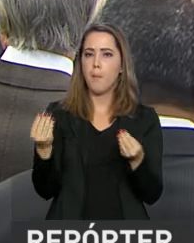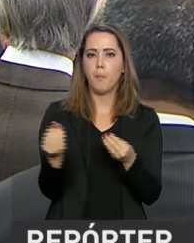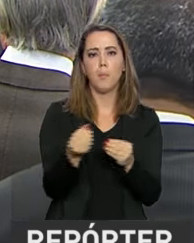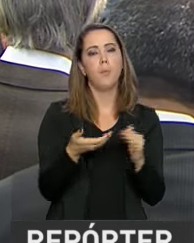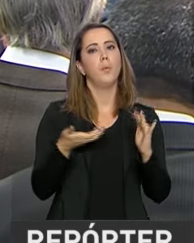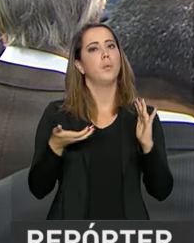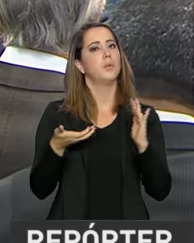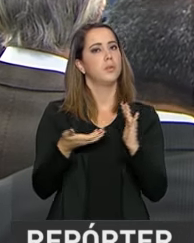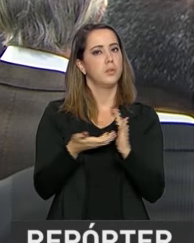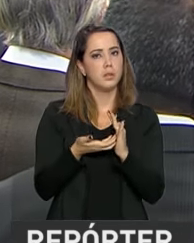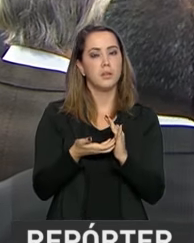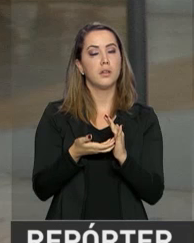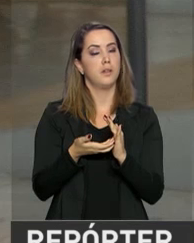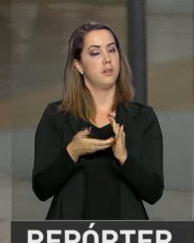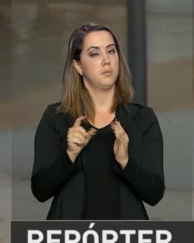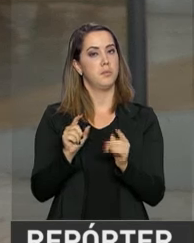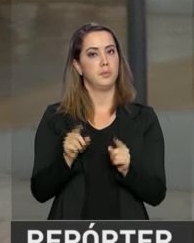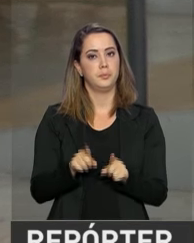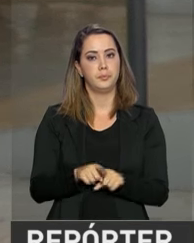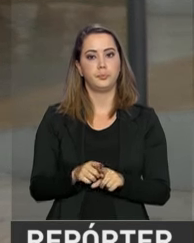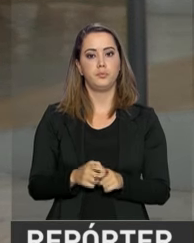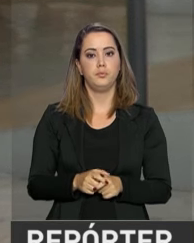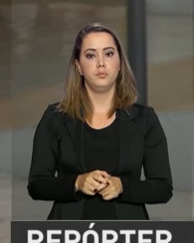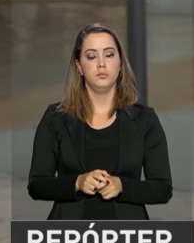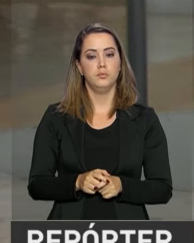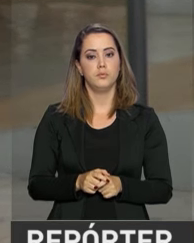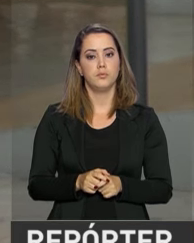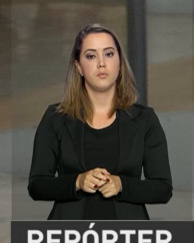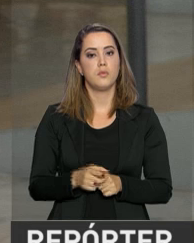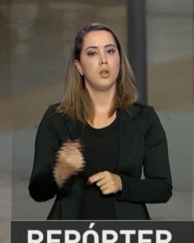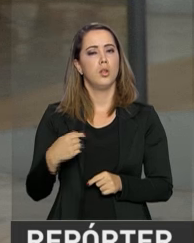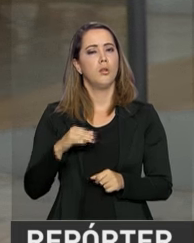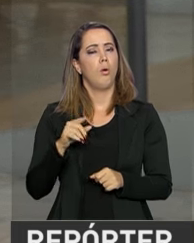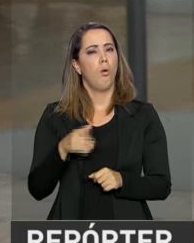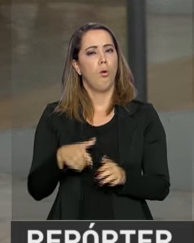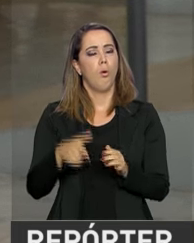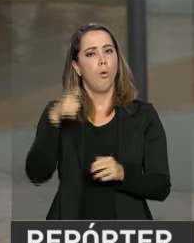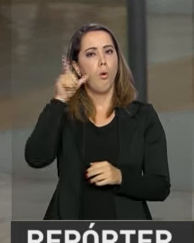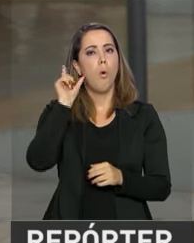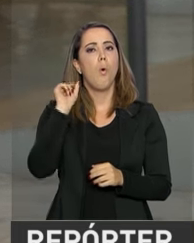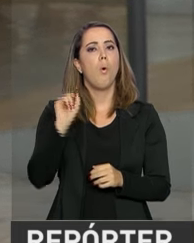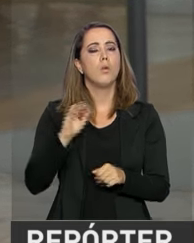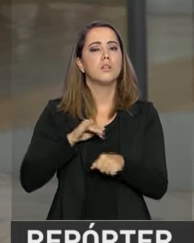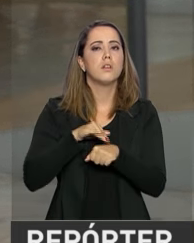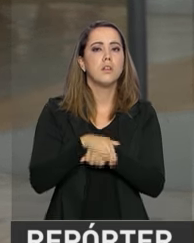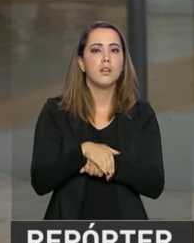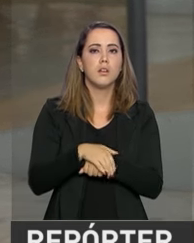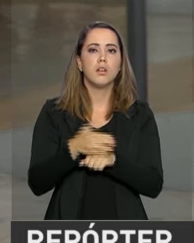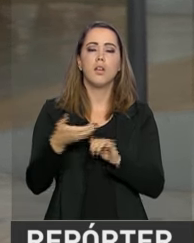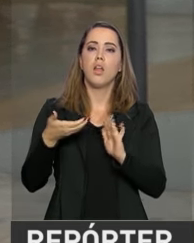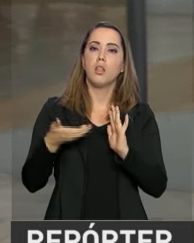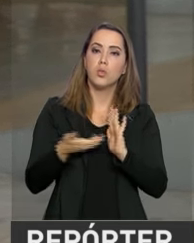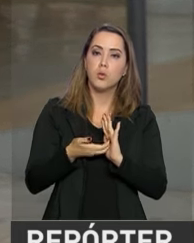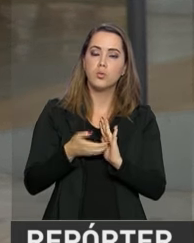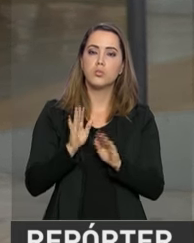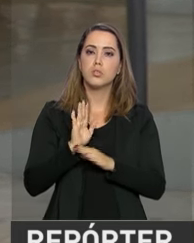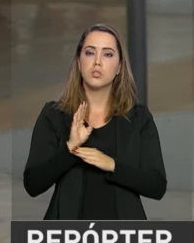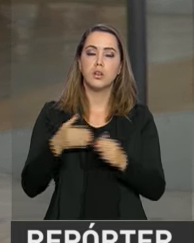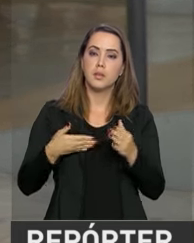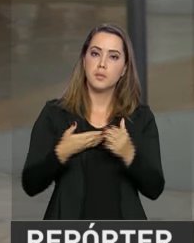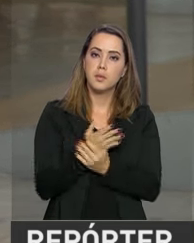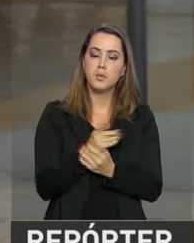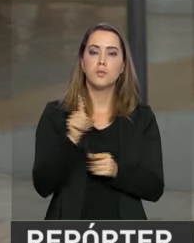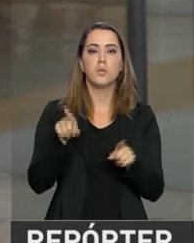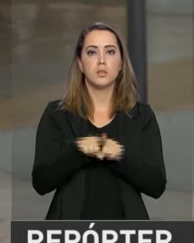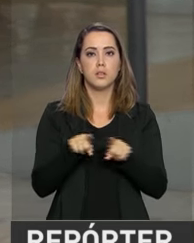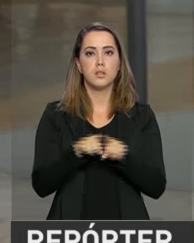Câmara dos Deputados. E ontem à noite a Câmara dos Deputados também aprovou projetos de reajuste